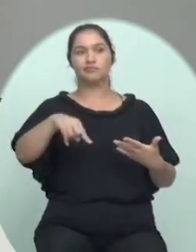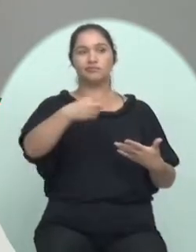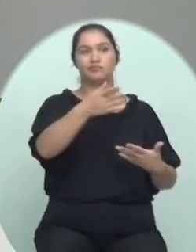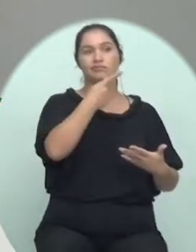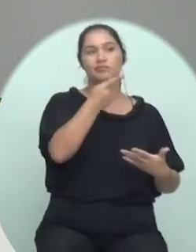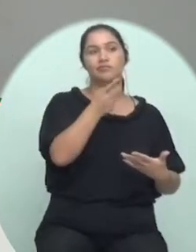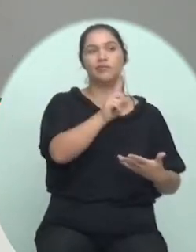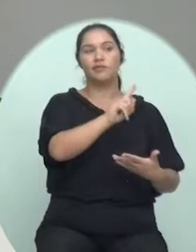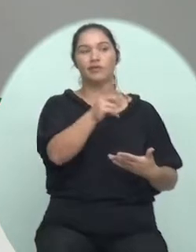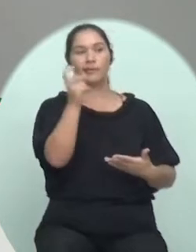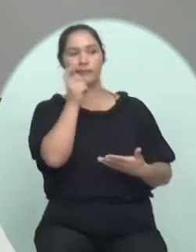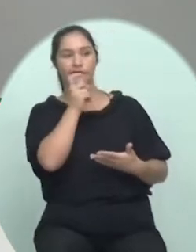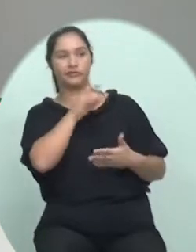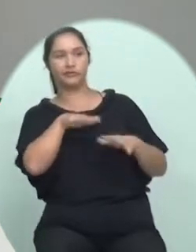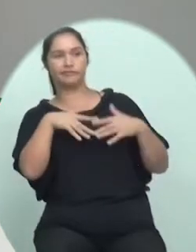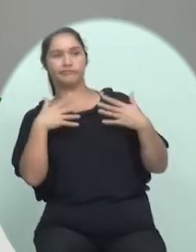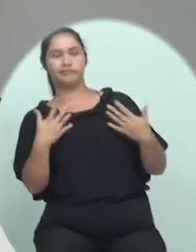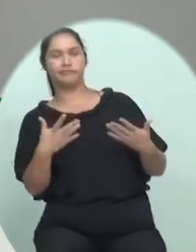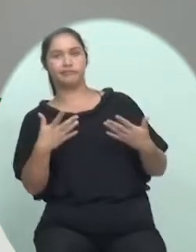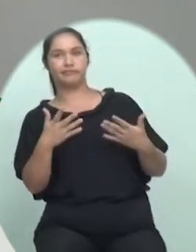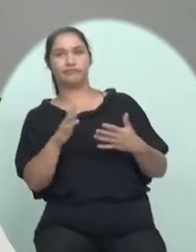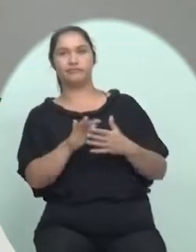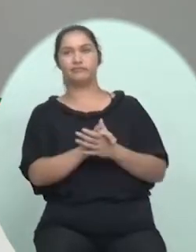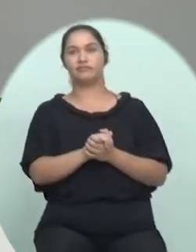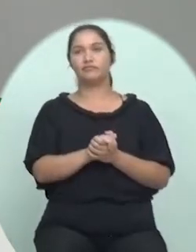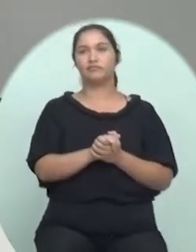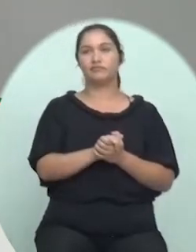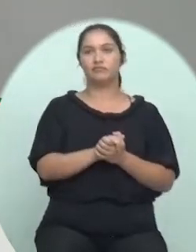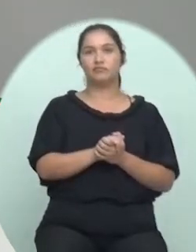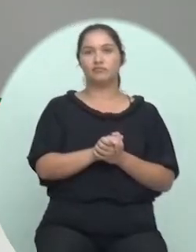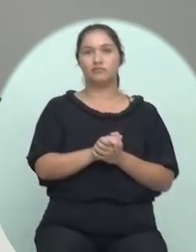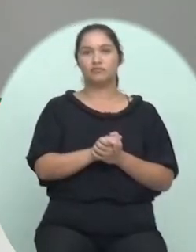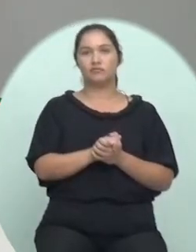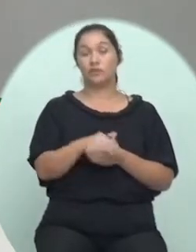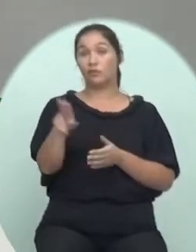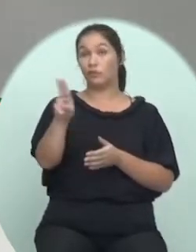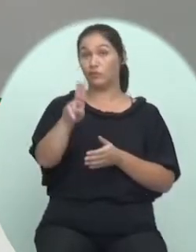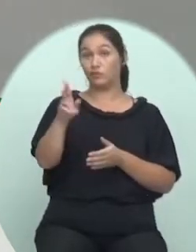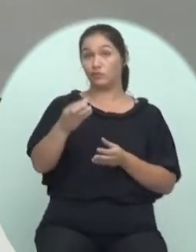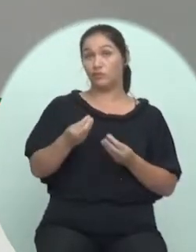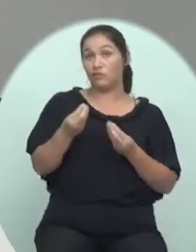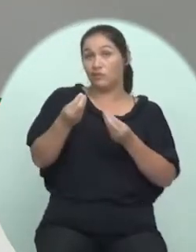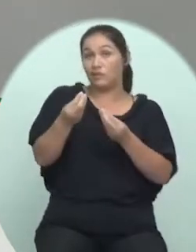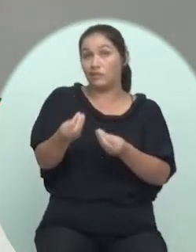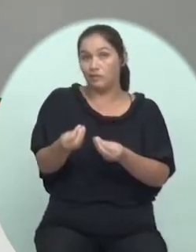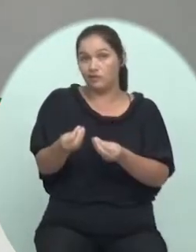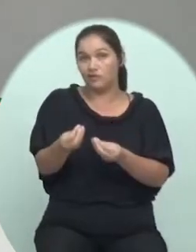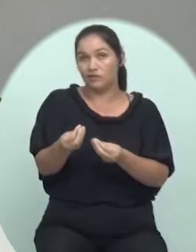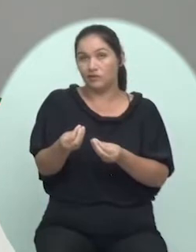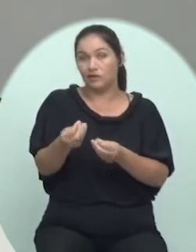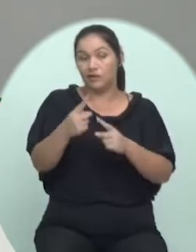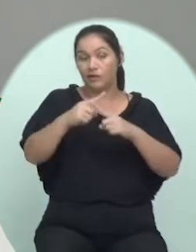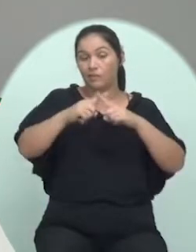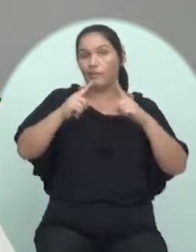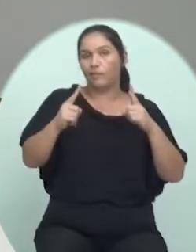acordo nenhum. Então, a gente colocou o nome se baseando no quê? Que o pastor